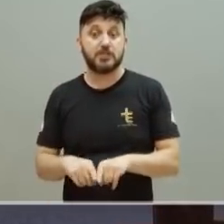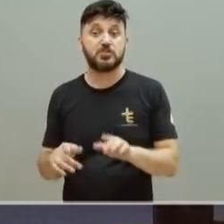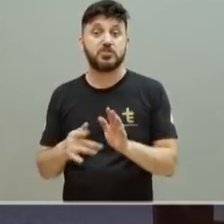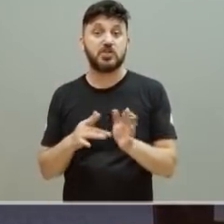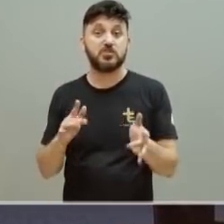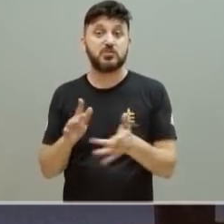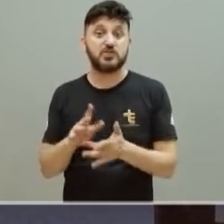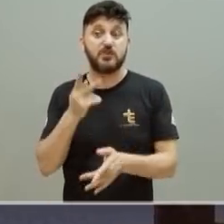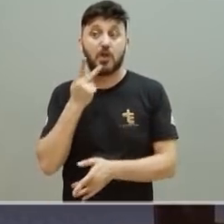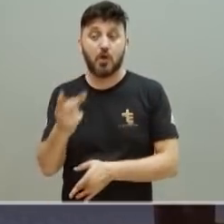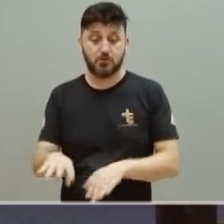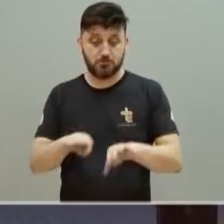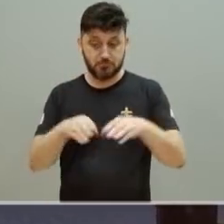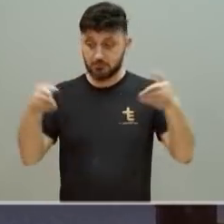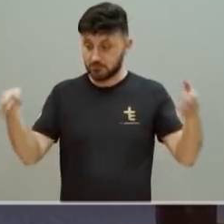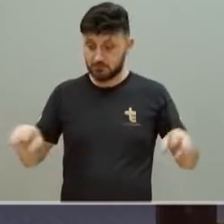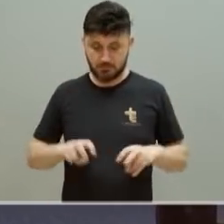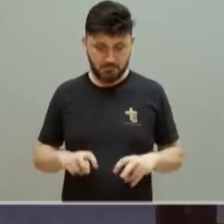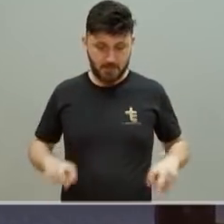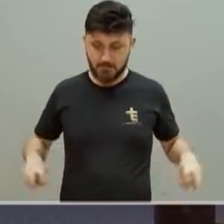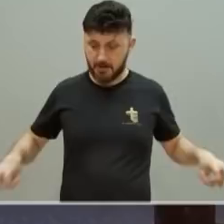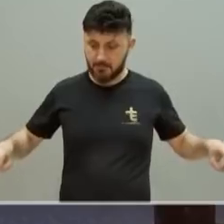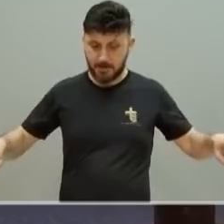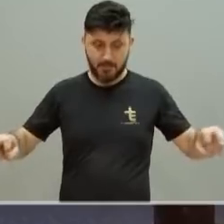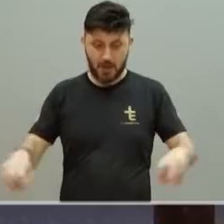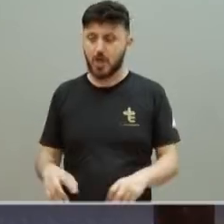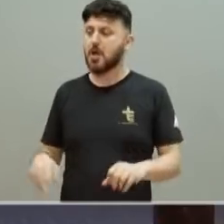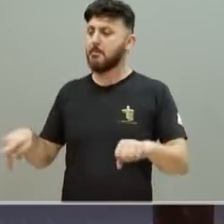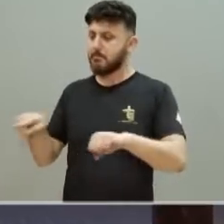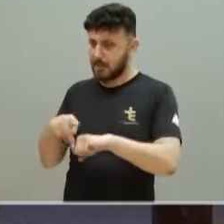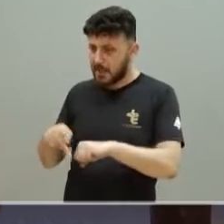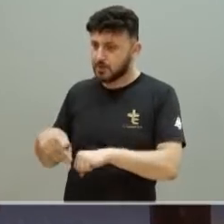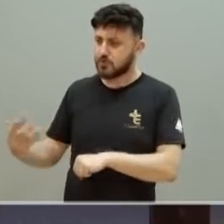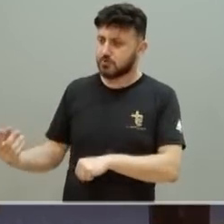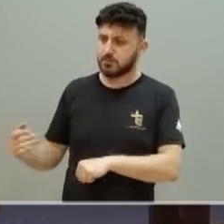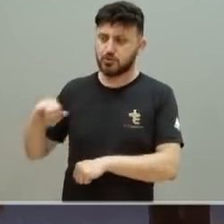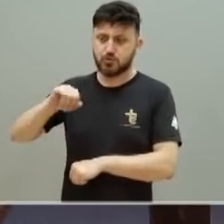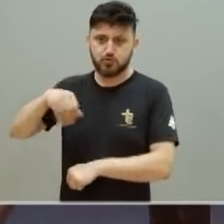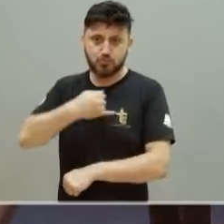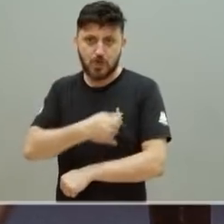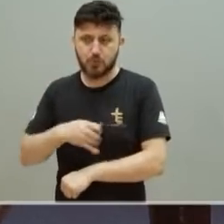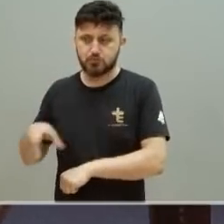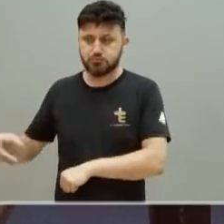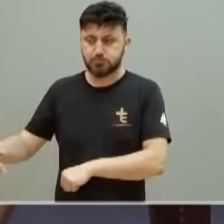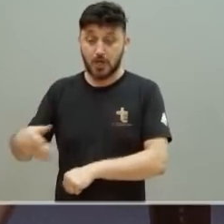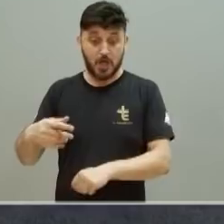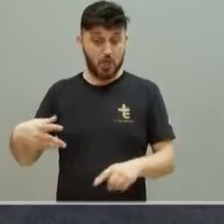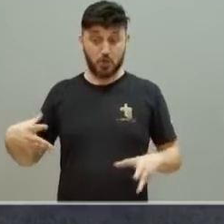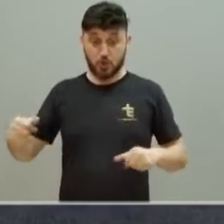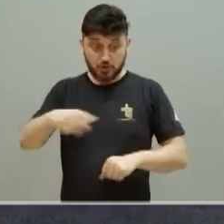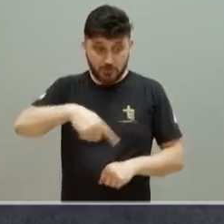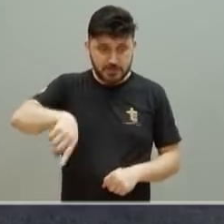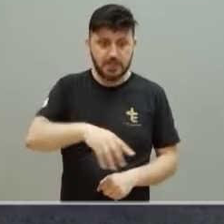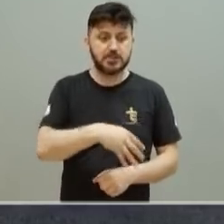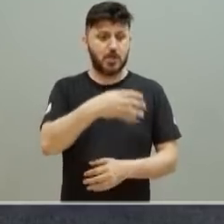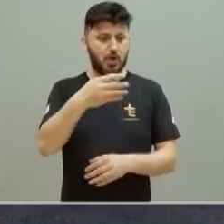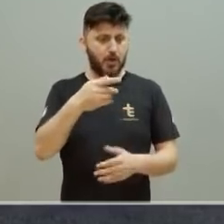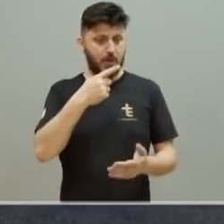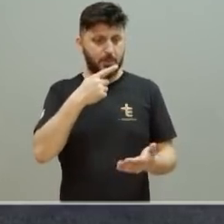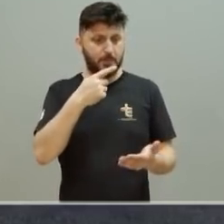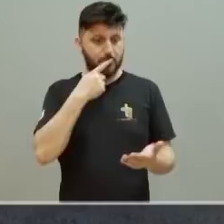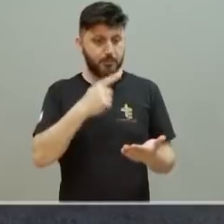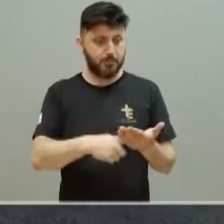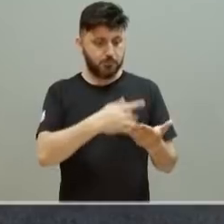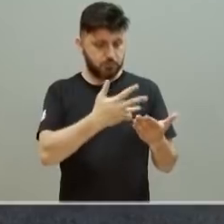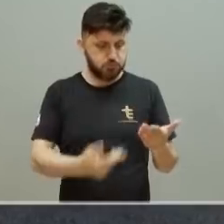tomai todos e comei, porque isto é o meu corpo, tomai todos e bebei, porque este é o